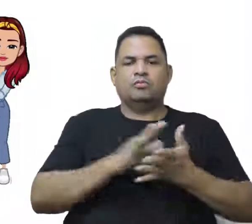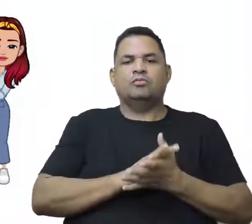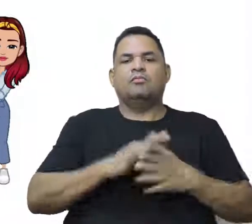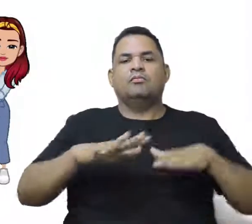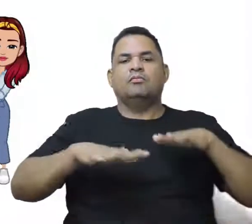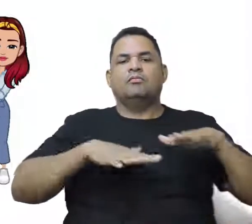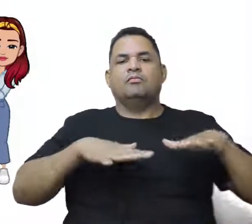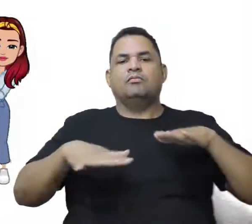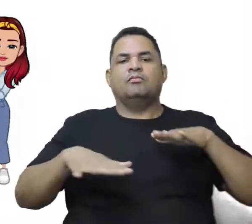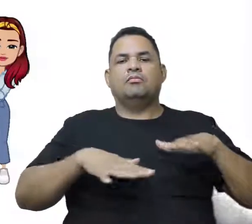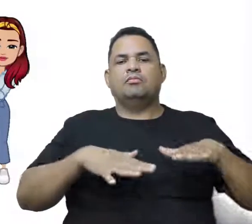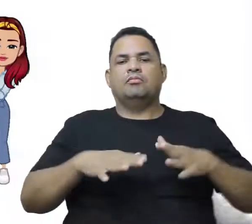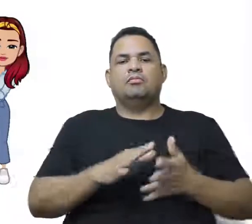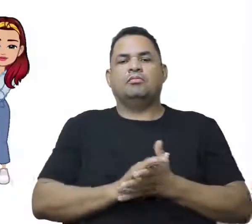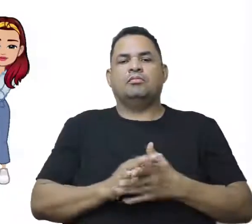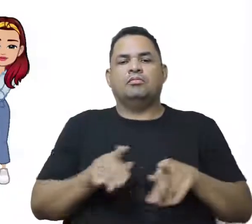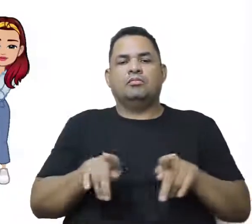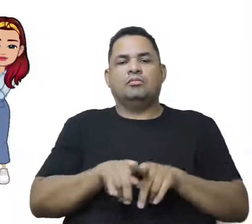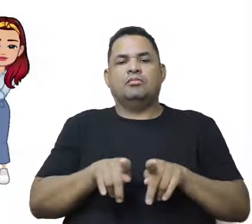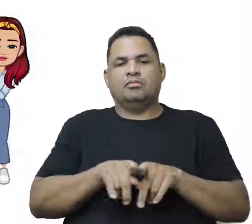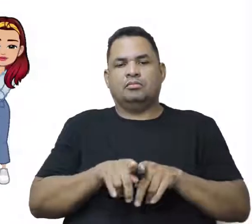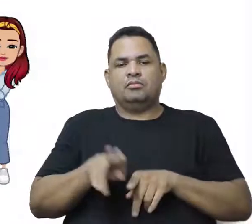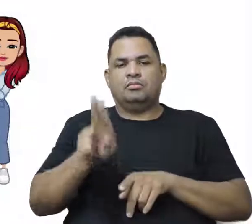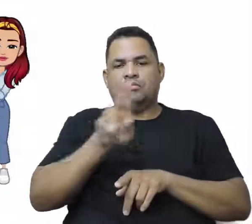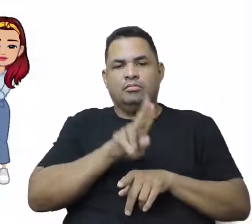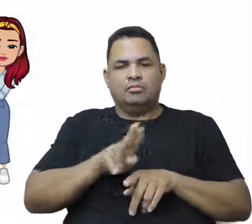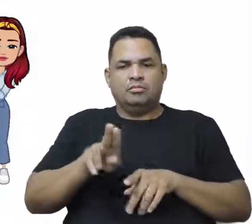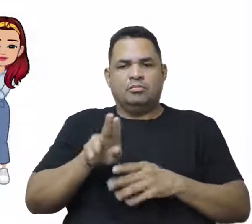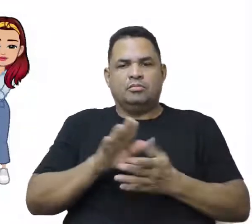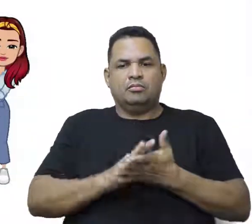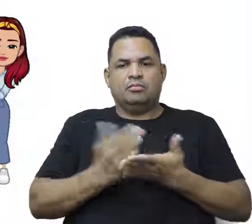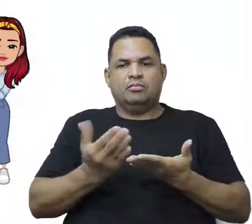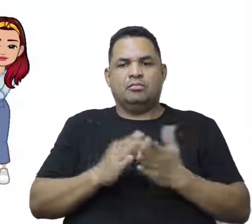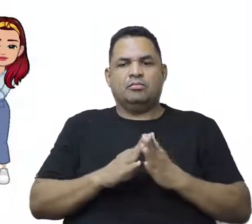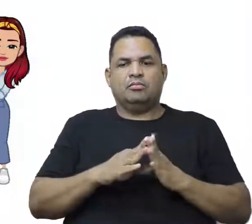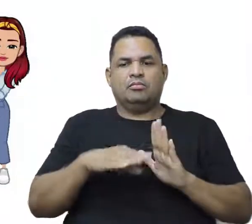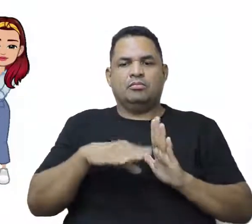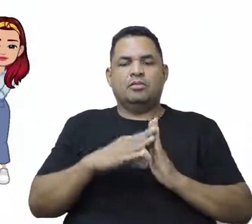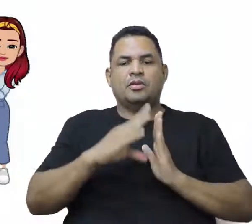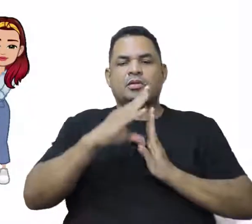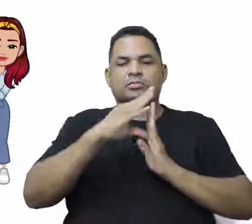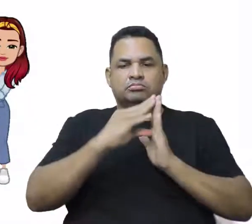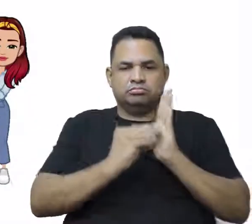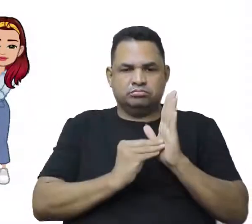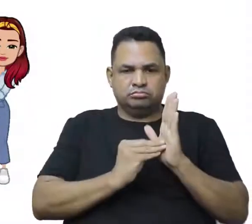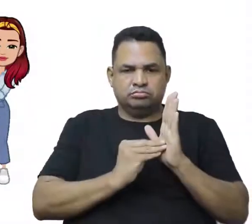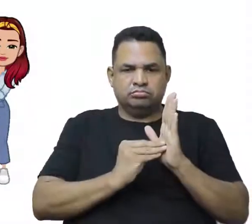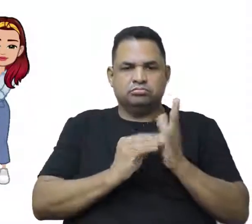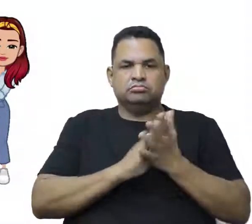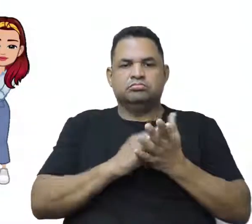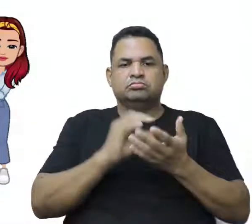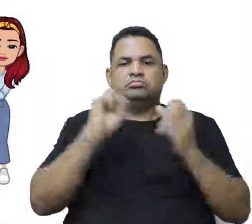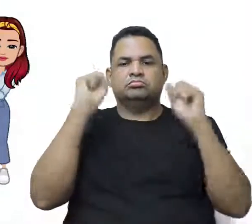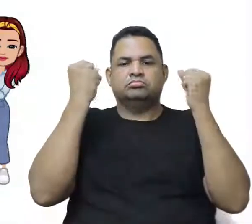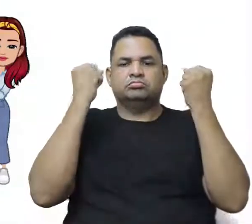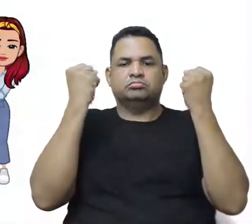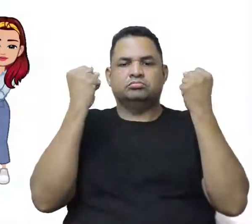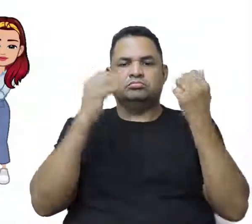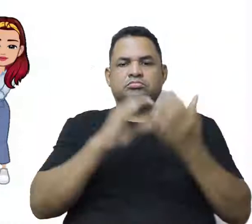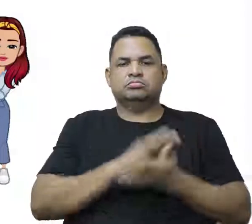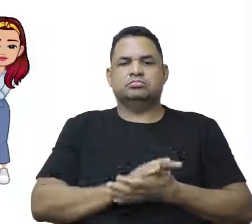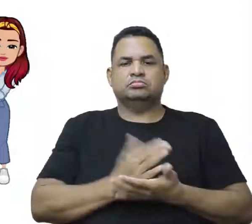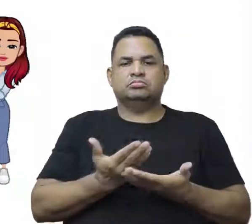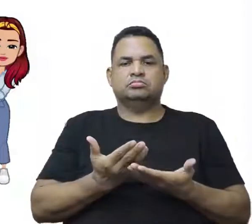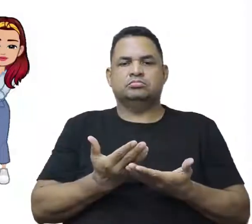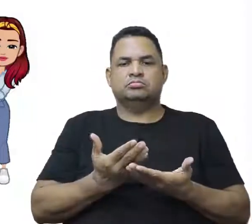de movimento e a aplicabilidade, né, desse componente educação física